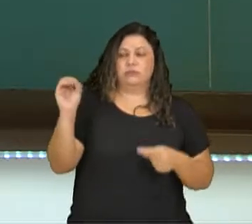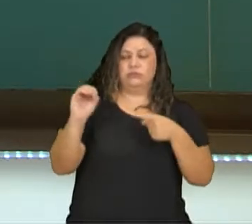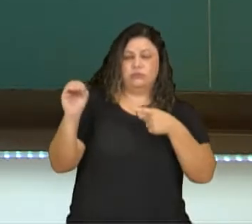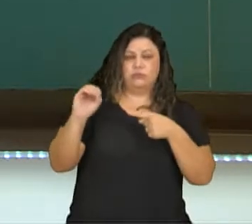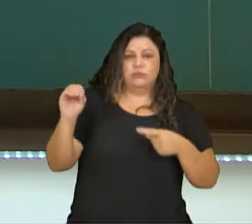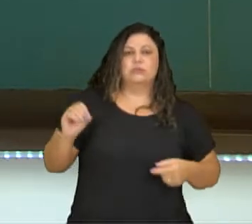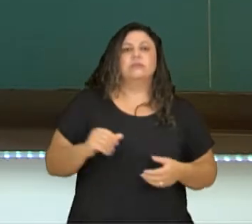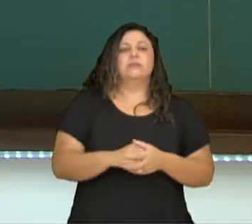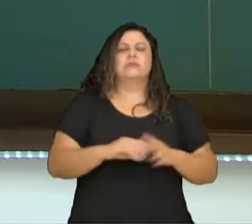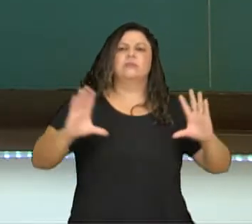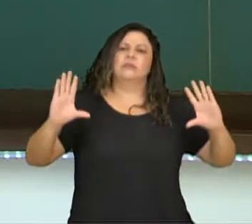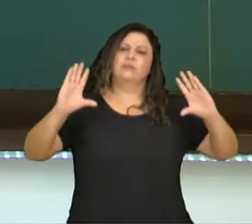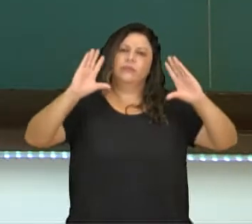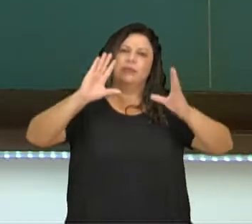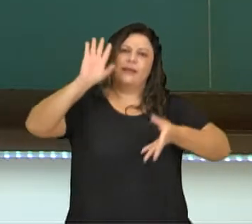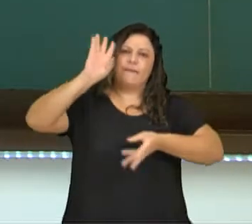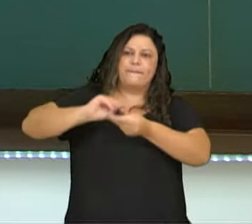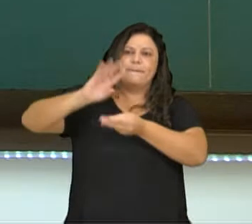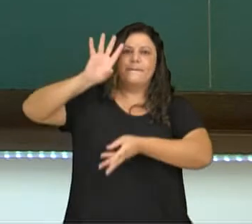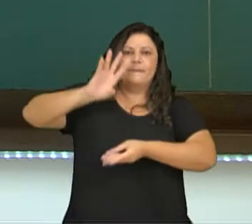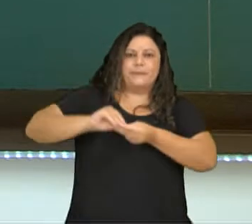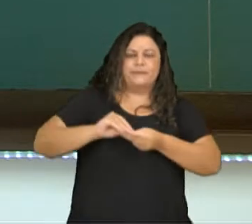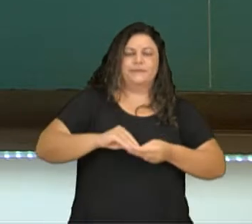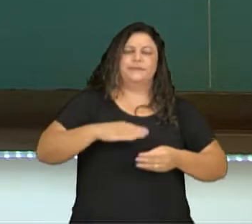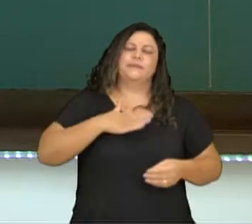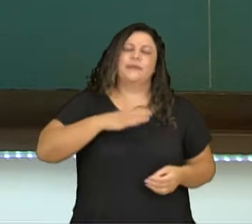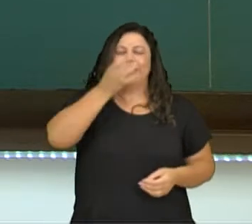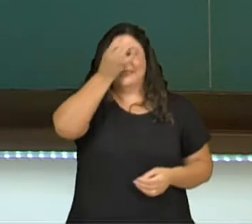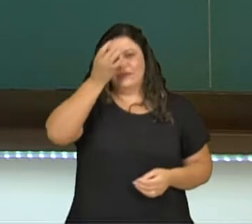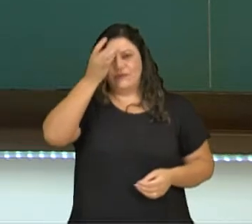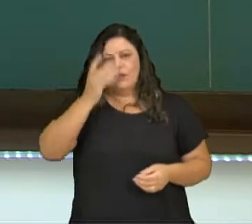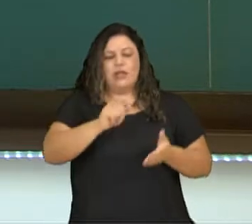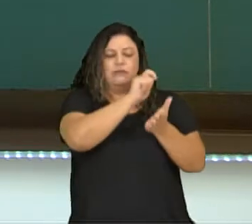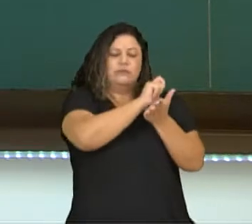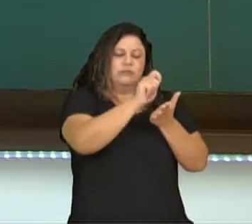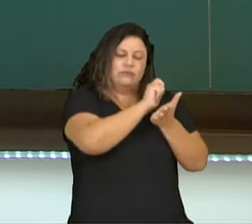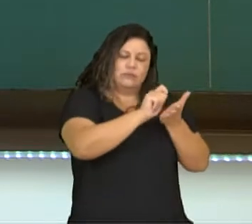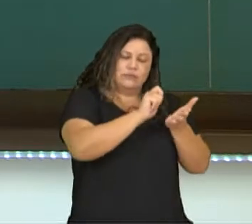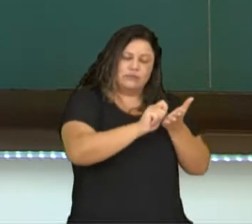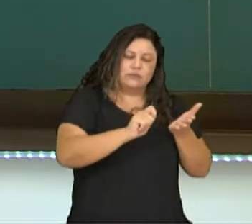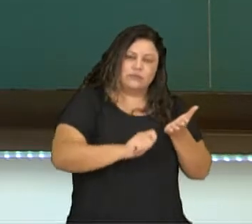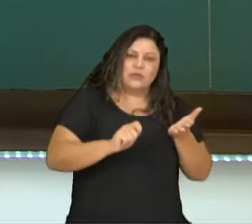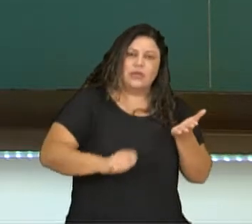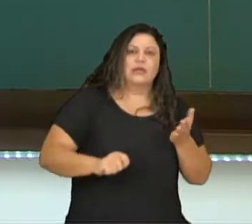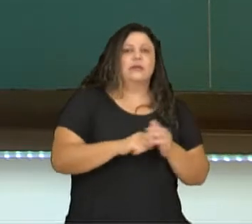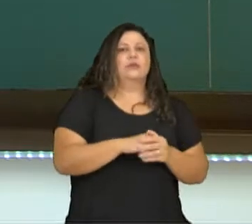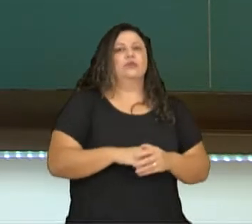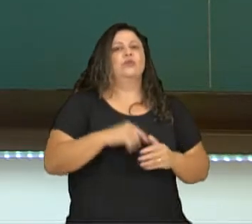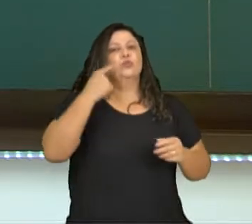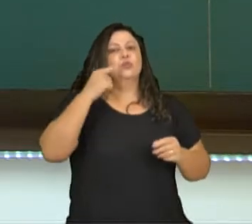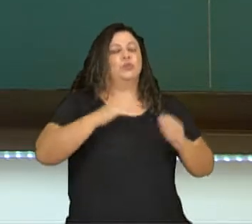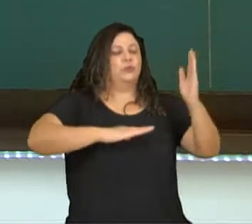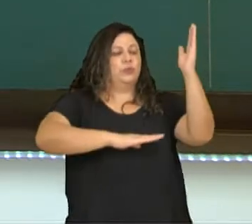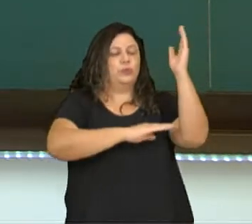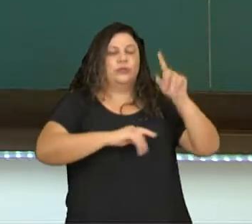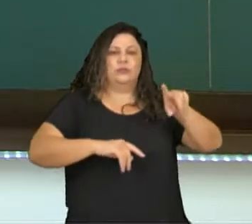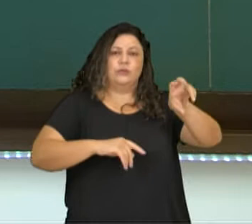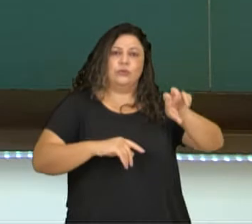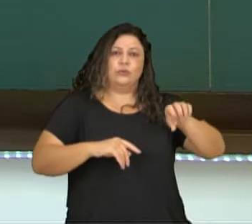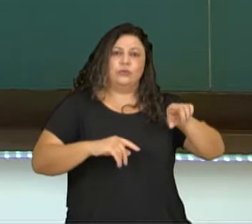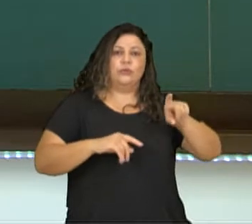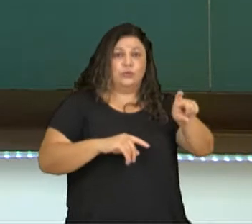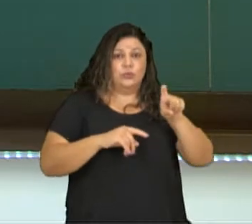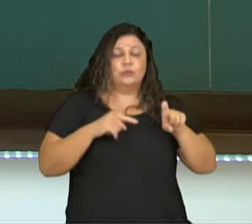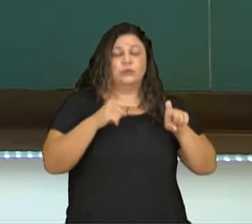ficar simplificado, mais tranquilo para vocês, anotem lá, faz um tracinho sobre o eixo X e anota, redução aos